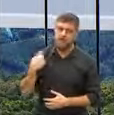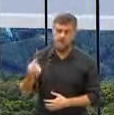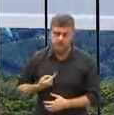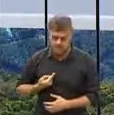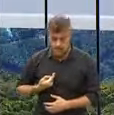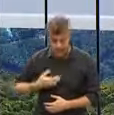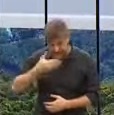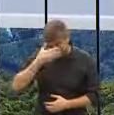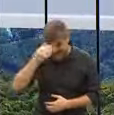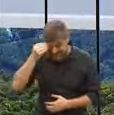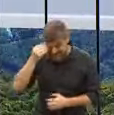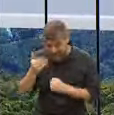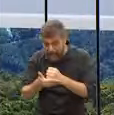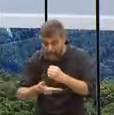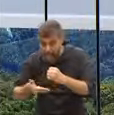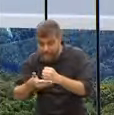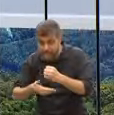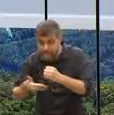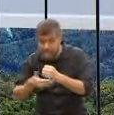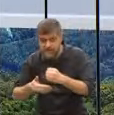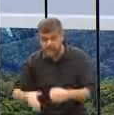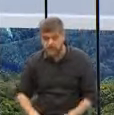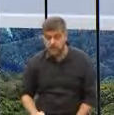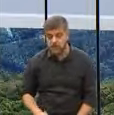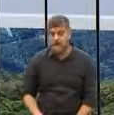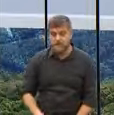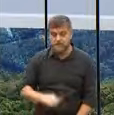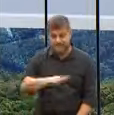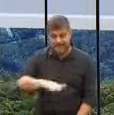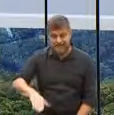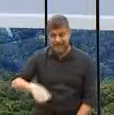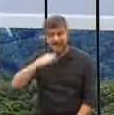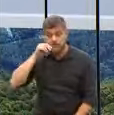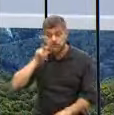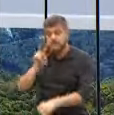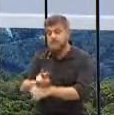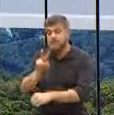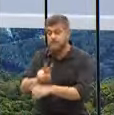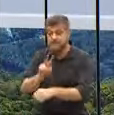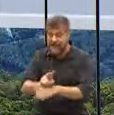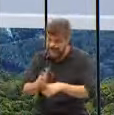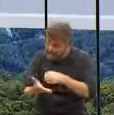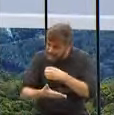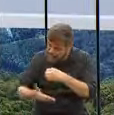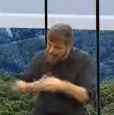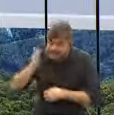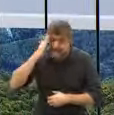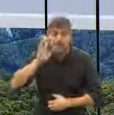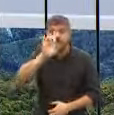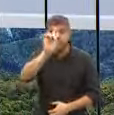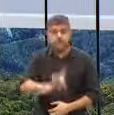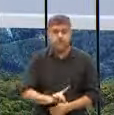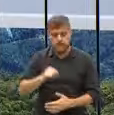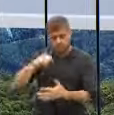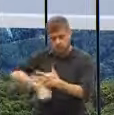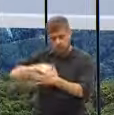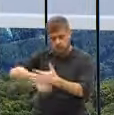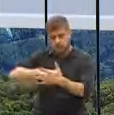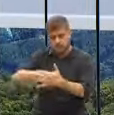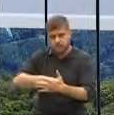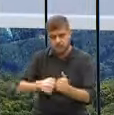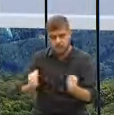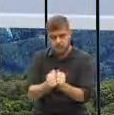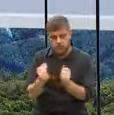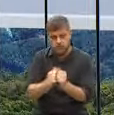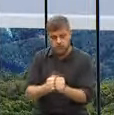pode esquecer a essência da coisa, que é cuidar da criança e do adolescente. Saber dos seus direitos e defendê-los junto